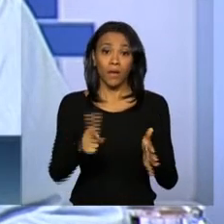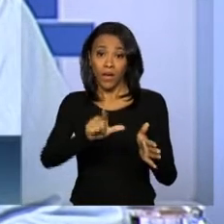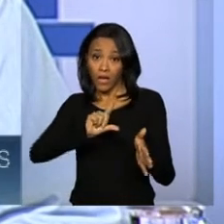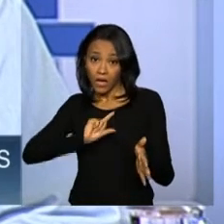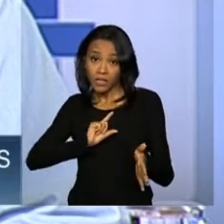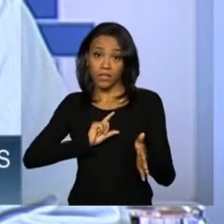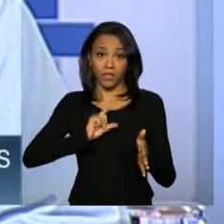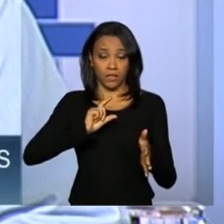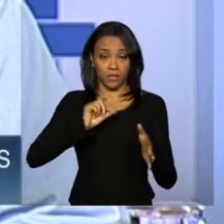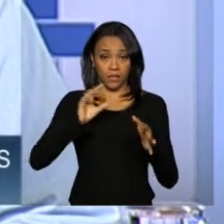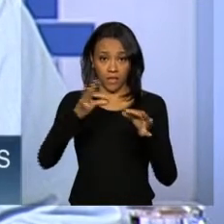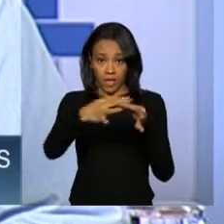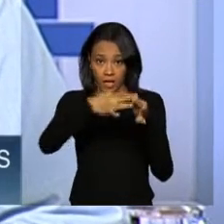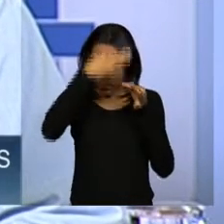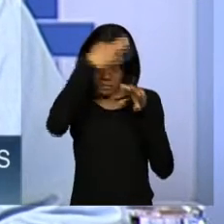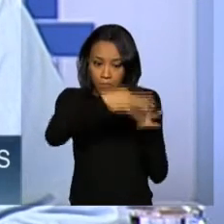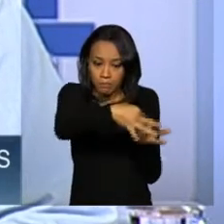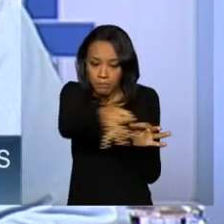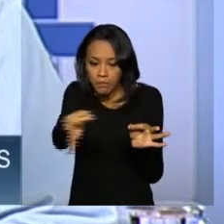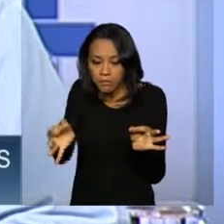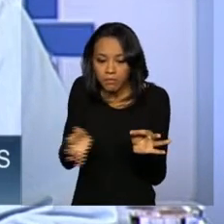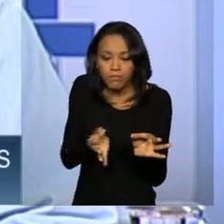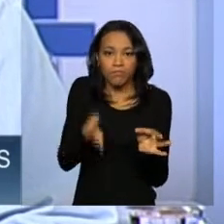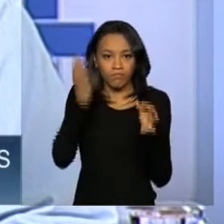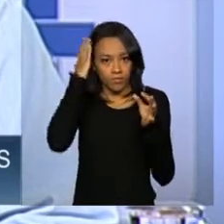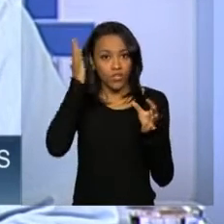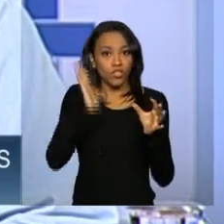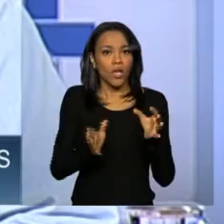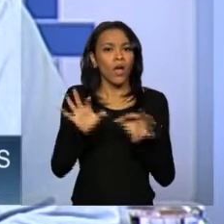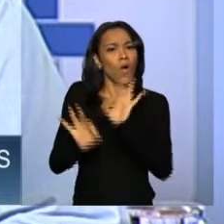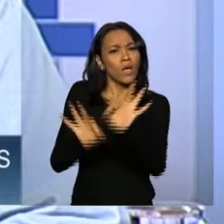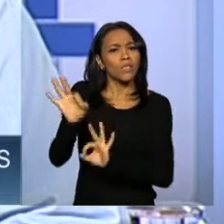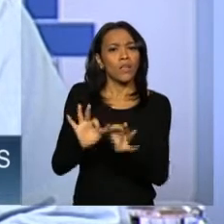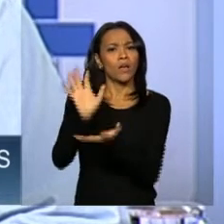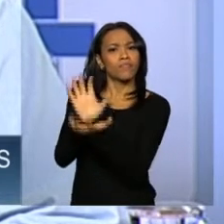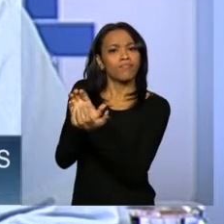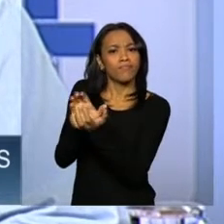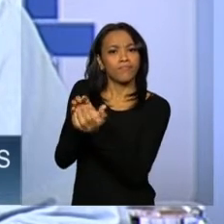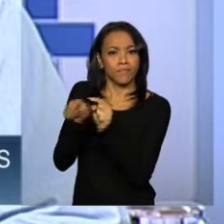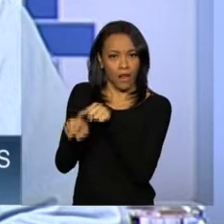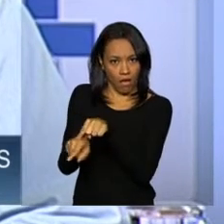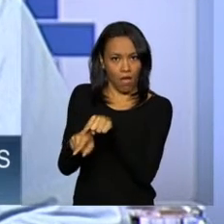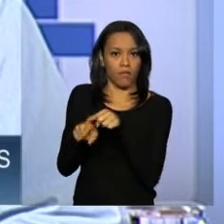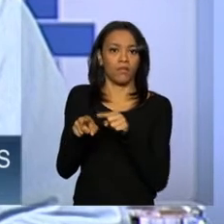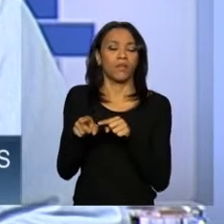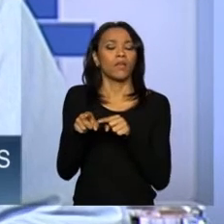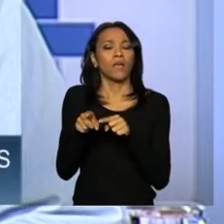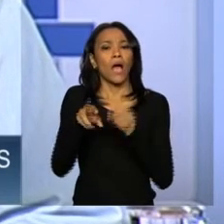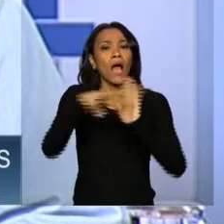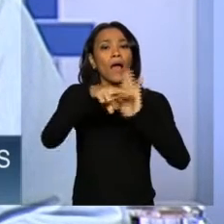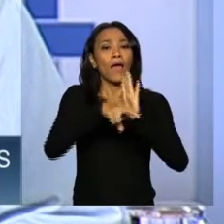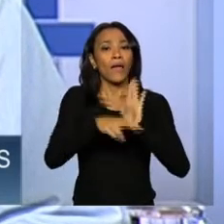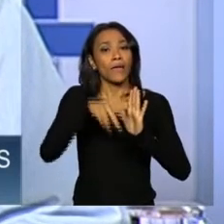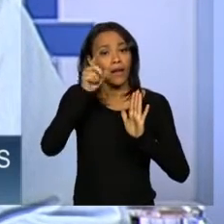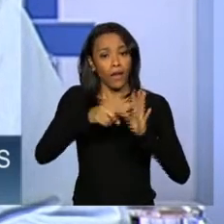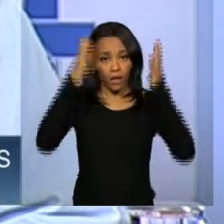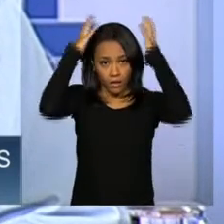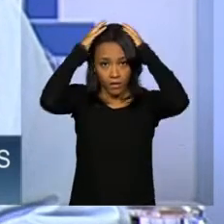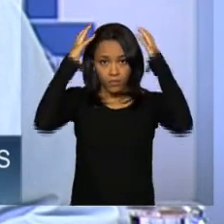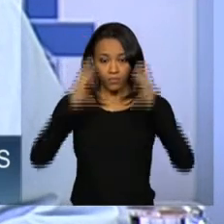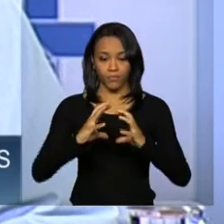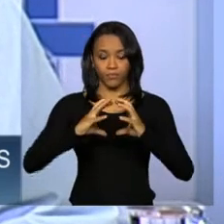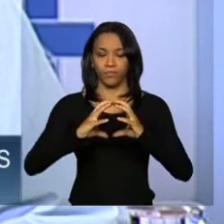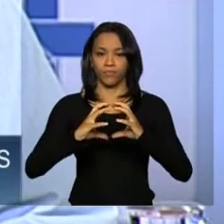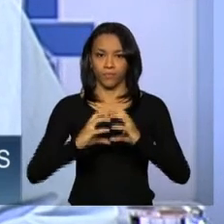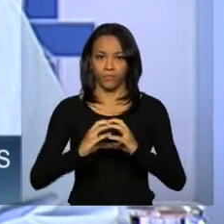anterior, quando da elaboração do protocolo em Pernambuco, havia sido de um critério de perímetro cefálico de